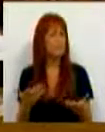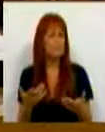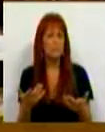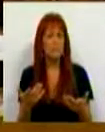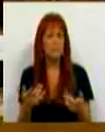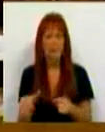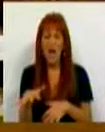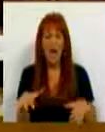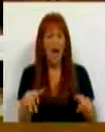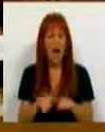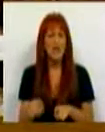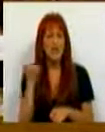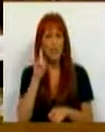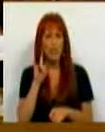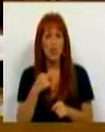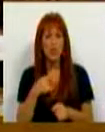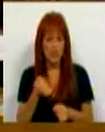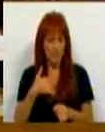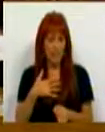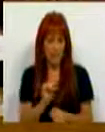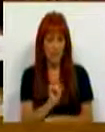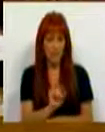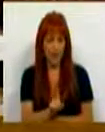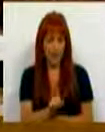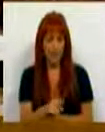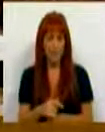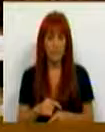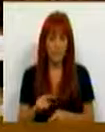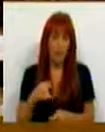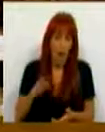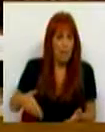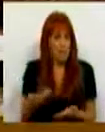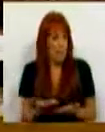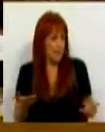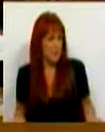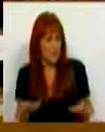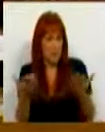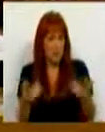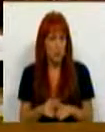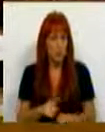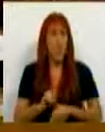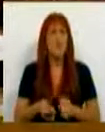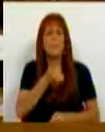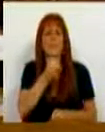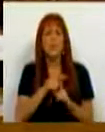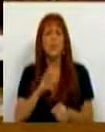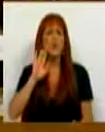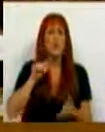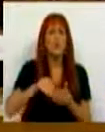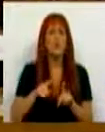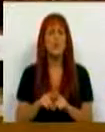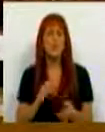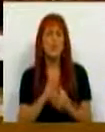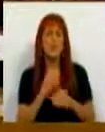em áreas importantes para as empresas. Apresentámos aqui o que são medidas de um resultado